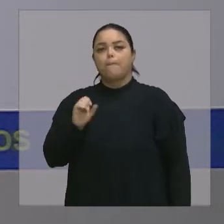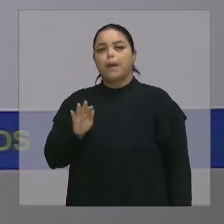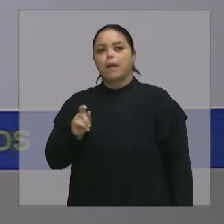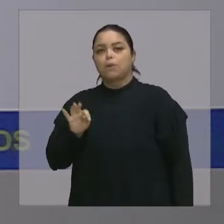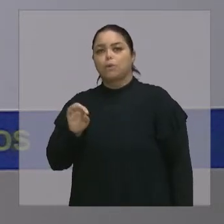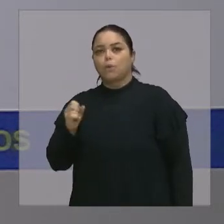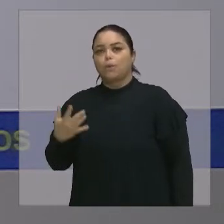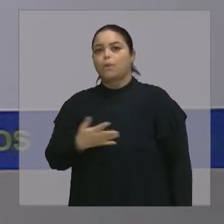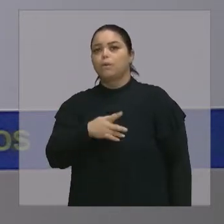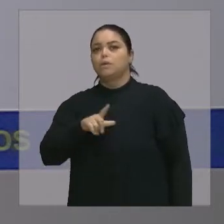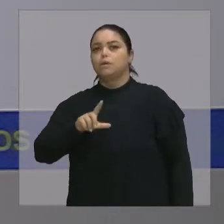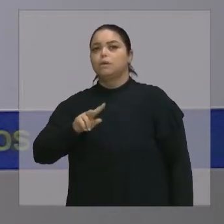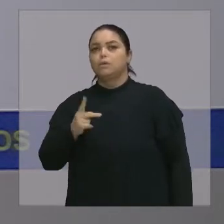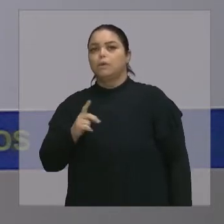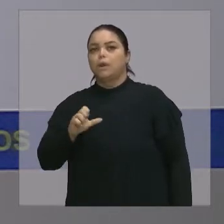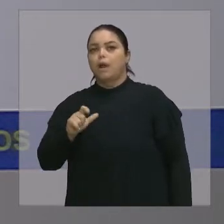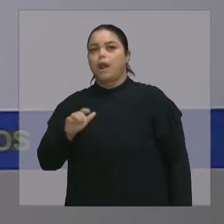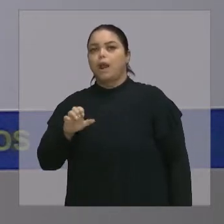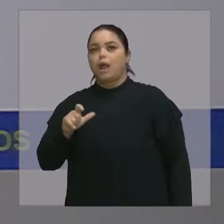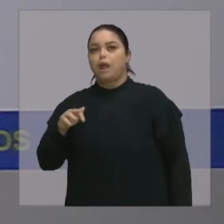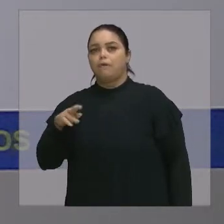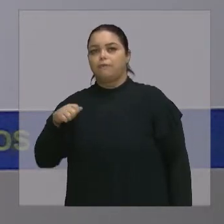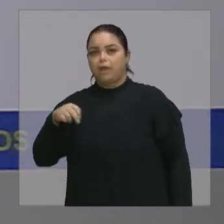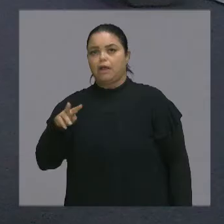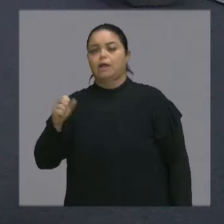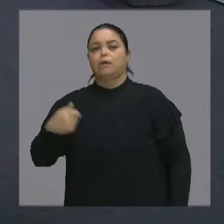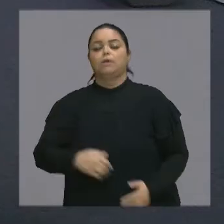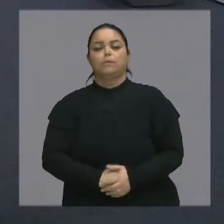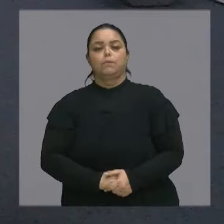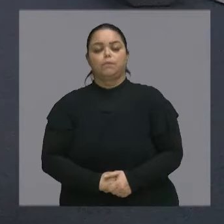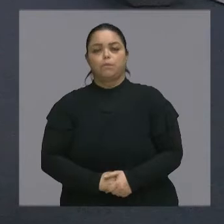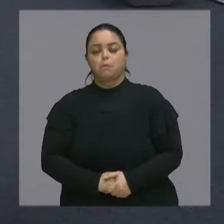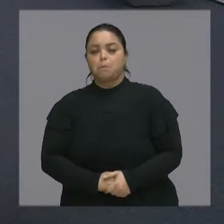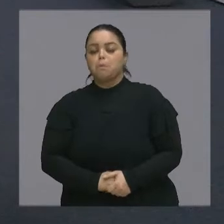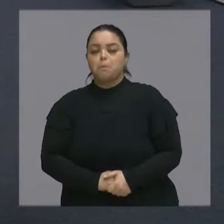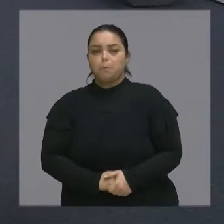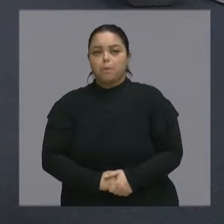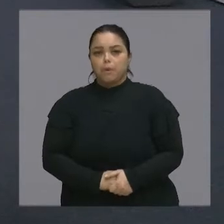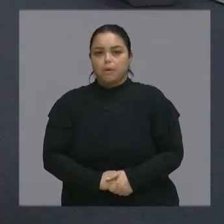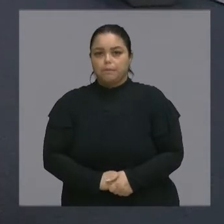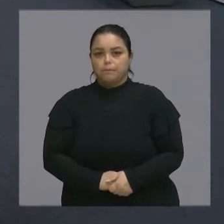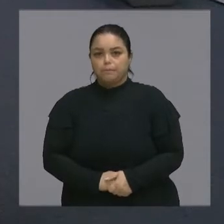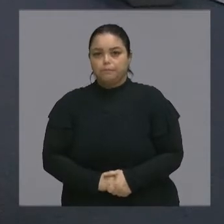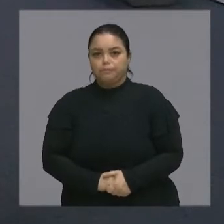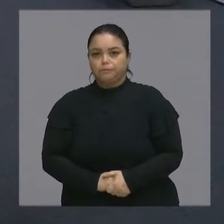falar? Inscrito para falar no processo.